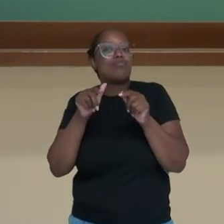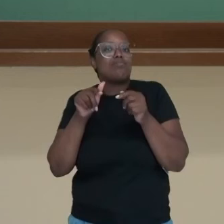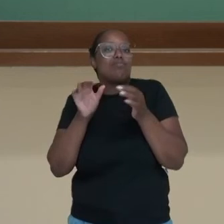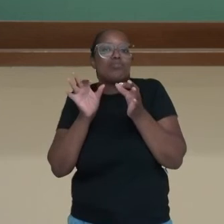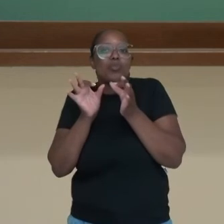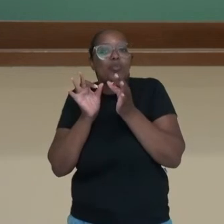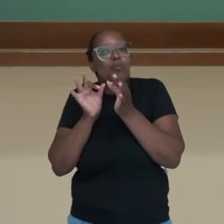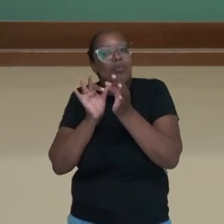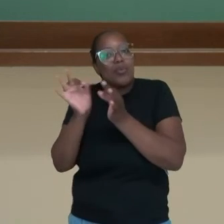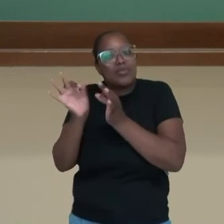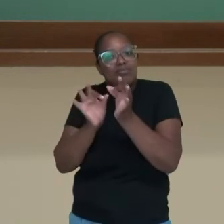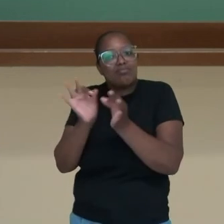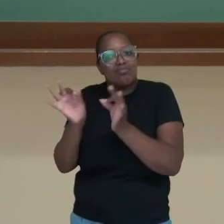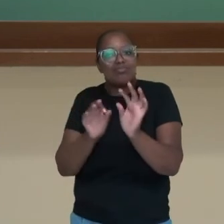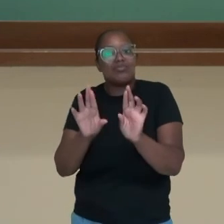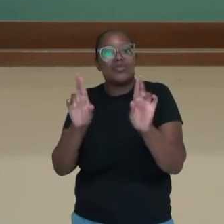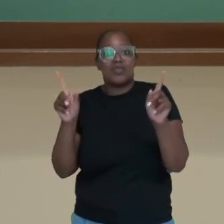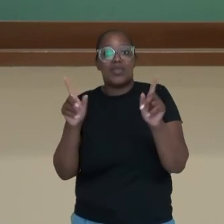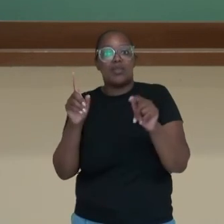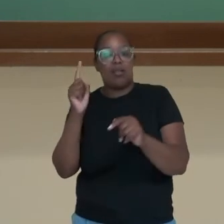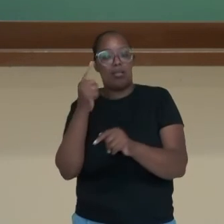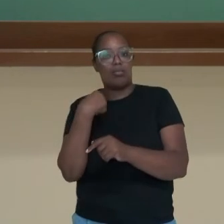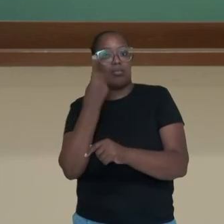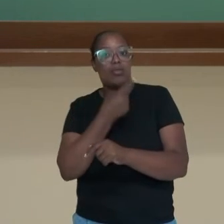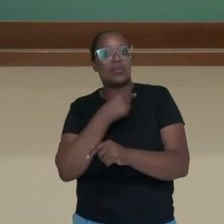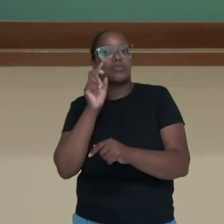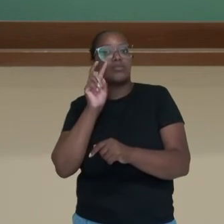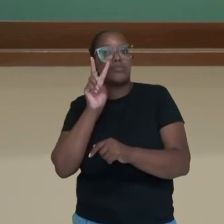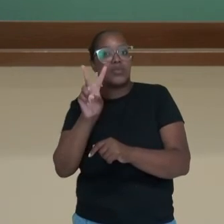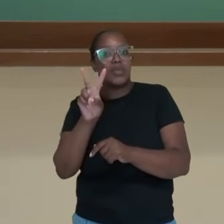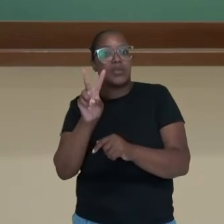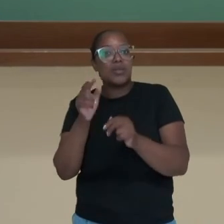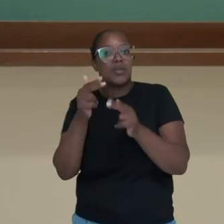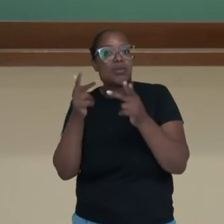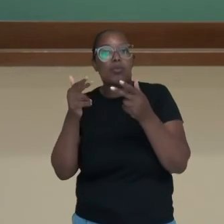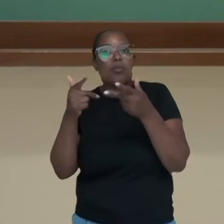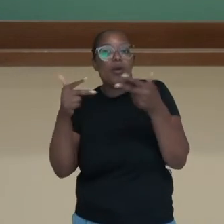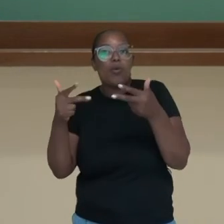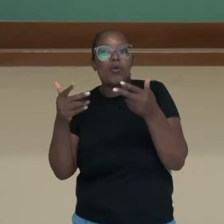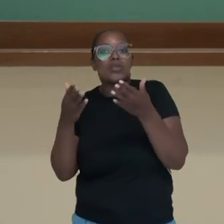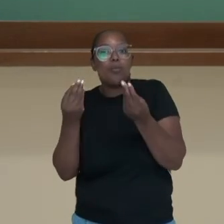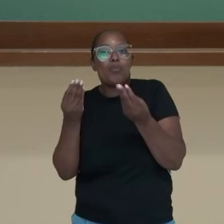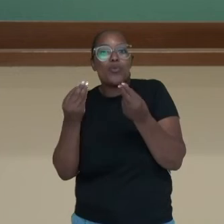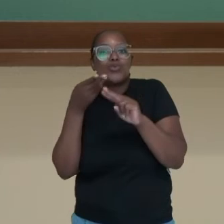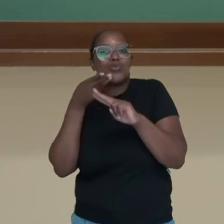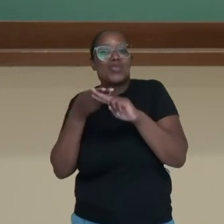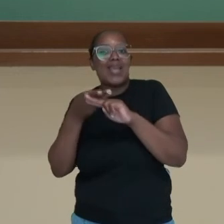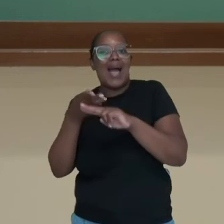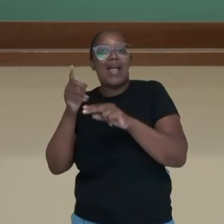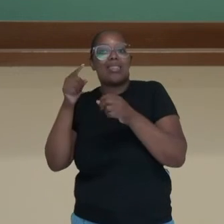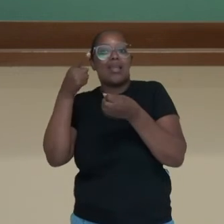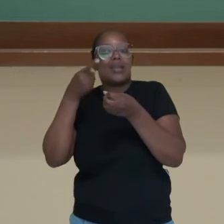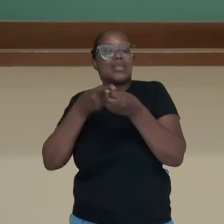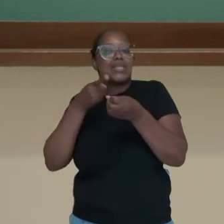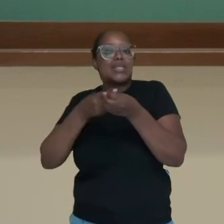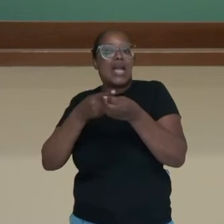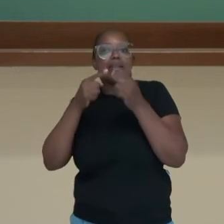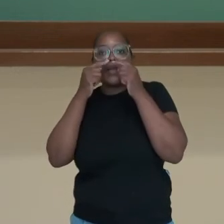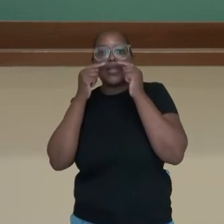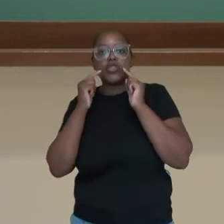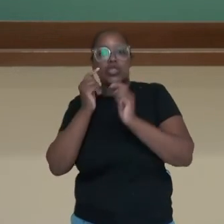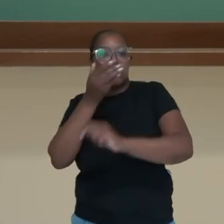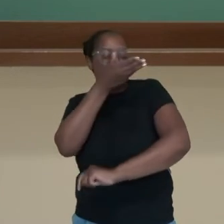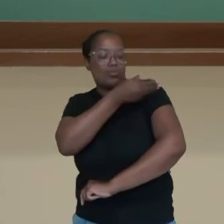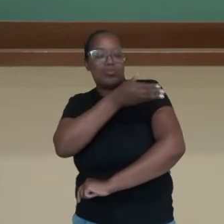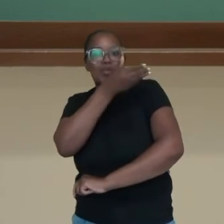de rede? Nós vimos que, apesar de ser muito praticado na China, ser um esporte extremamente difundido